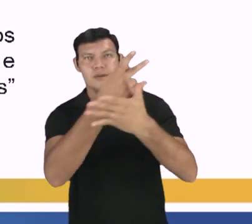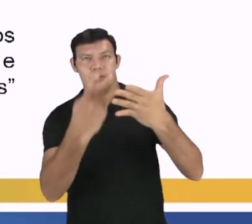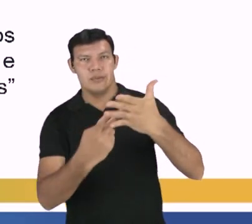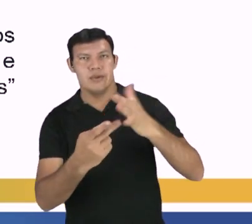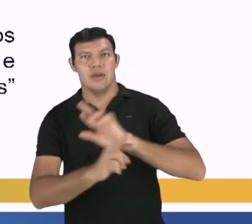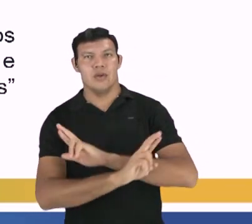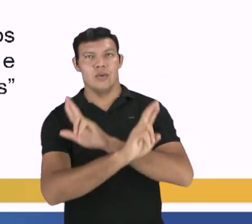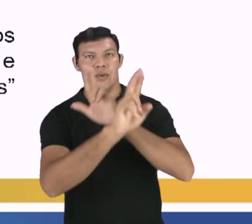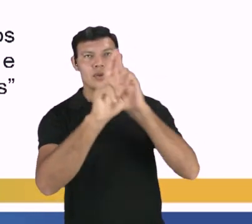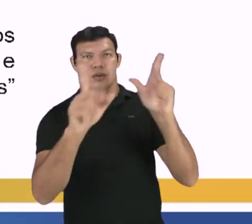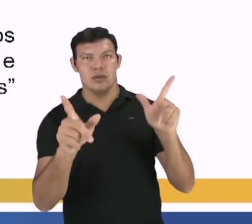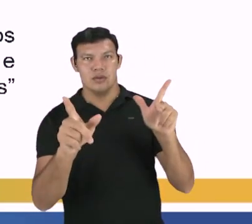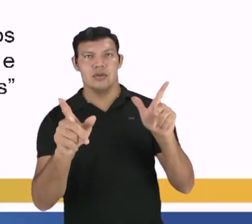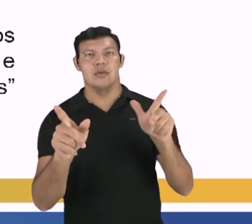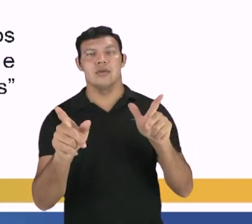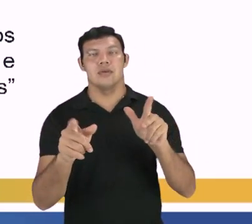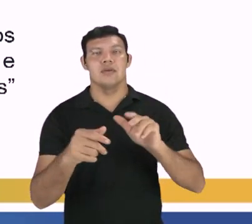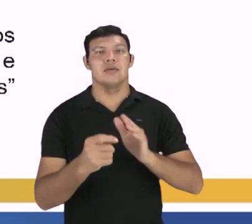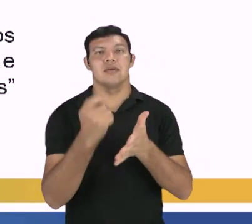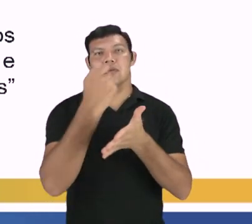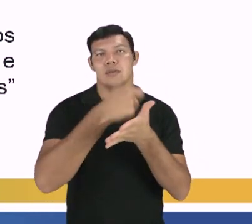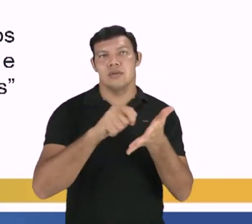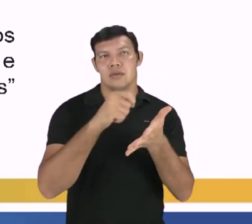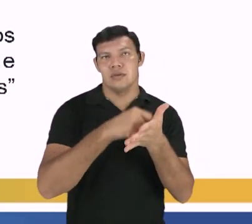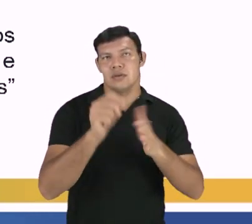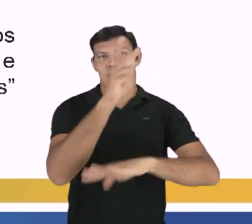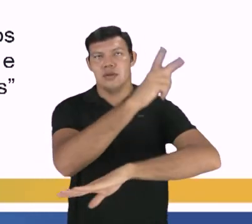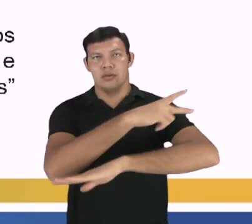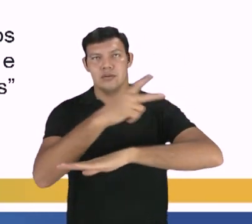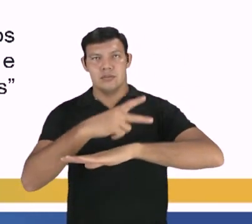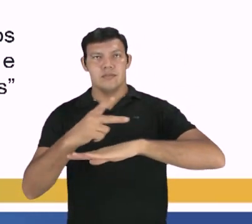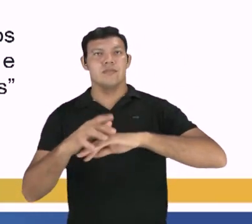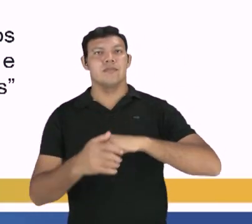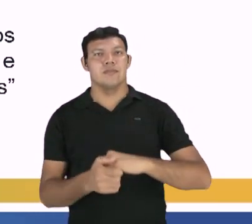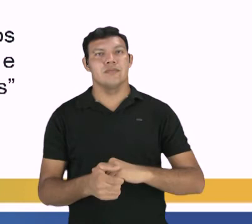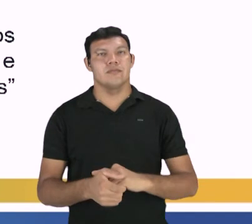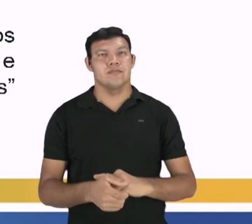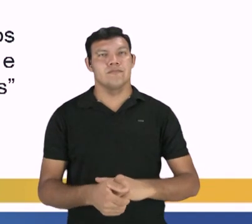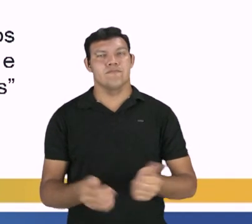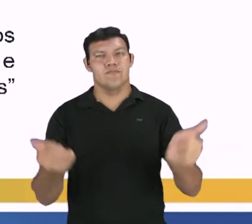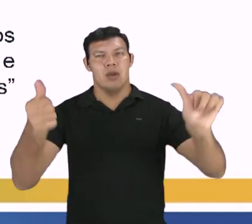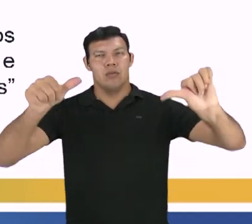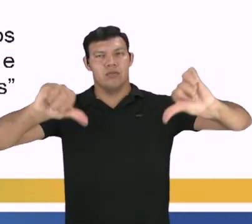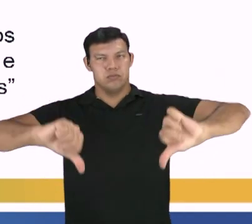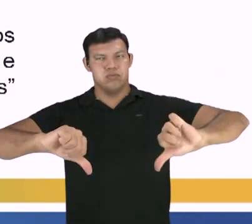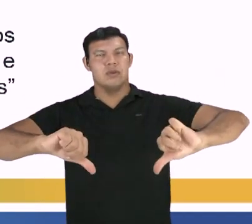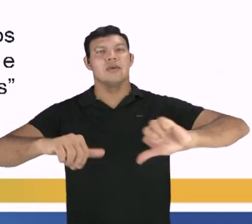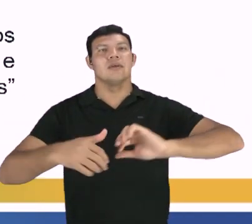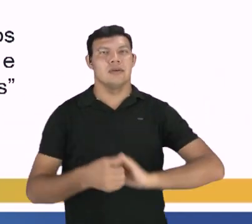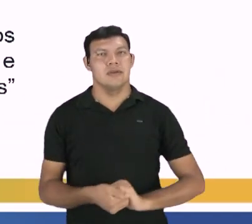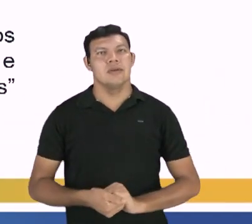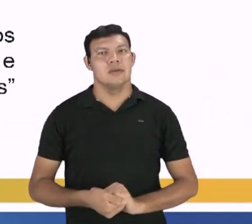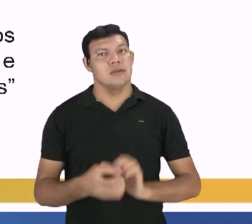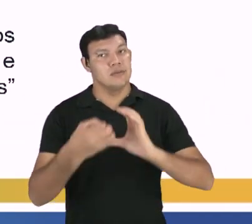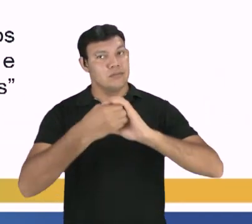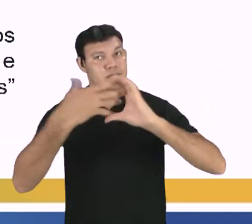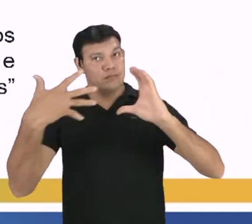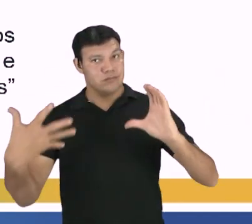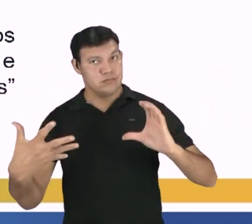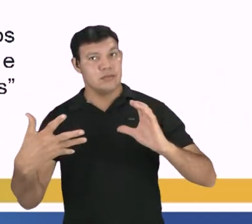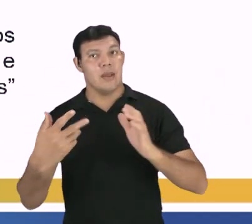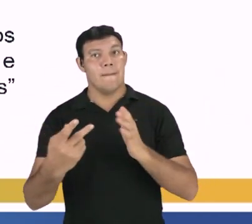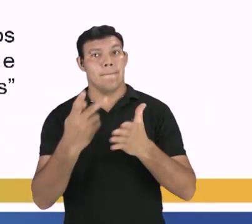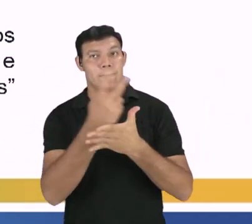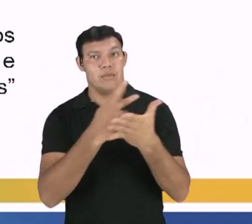poesia diferencia-se dos demais escritores parnasianos por serem muito pessimistas. Então, uma característica da